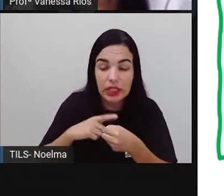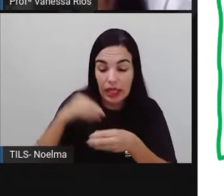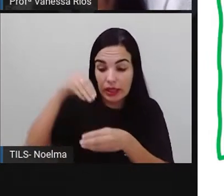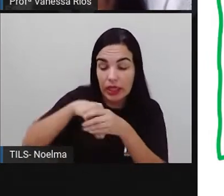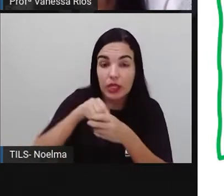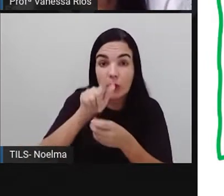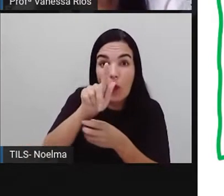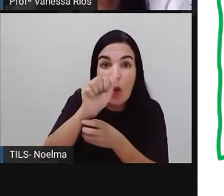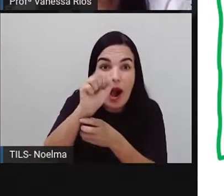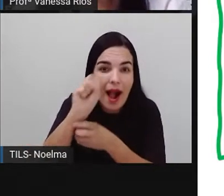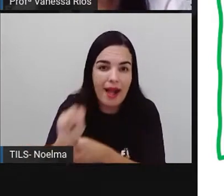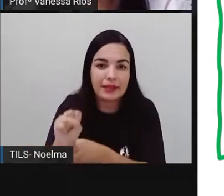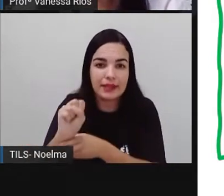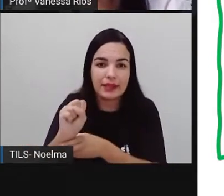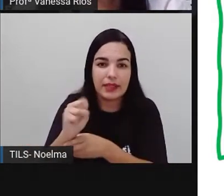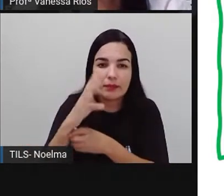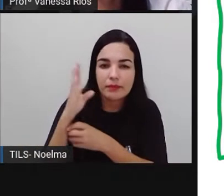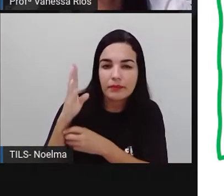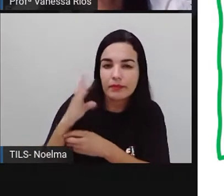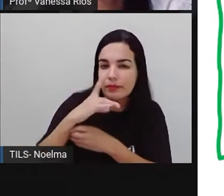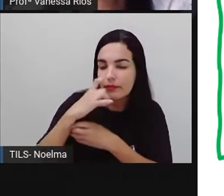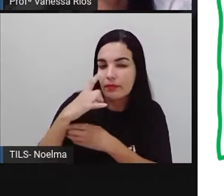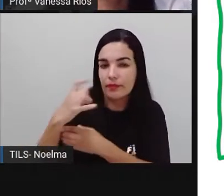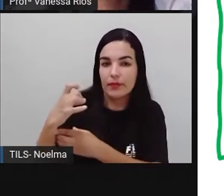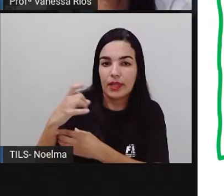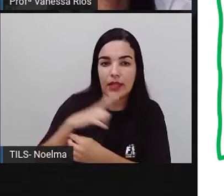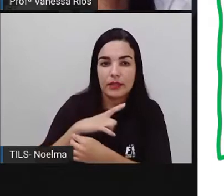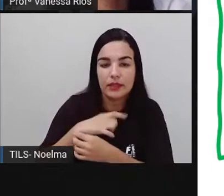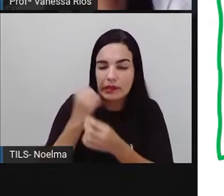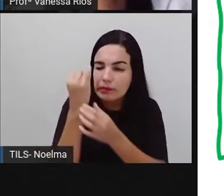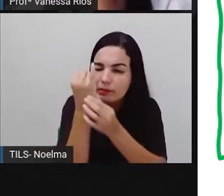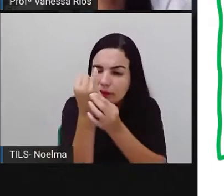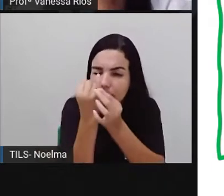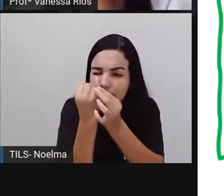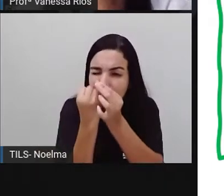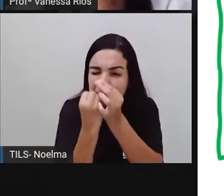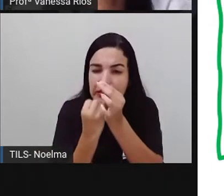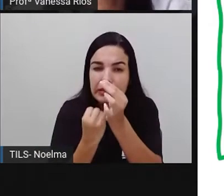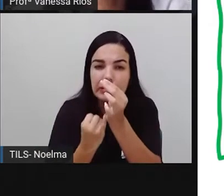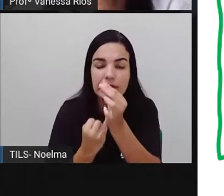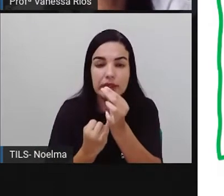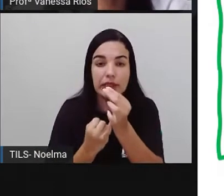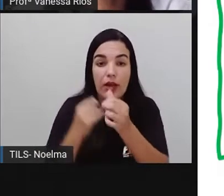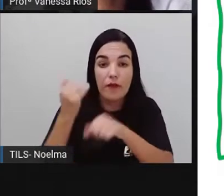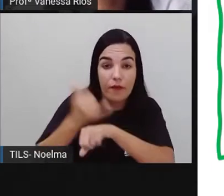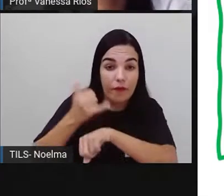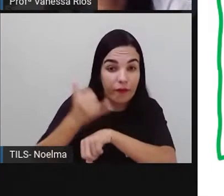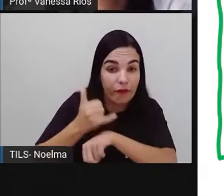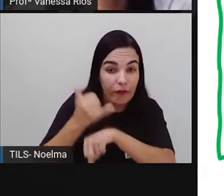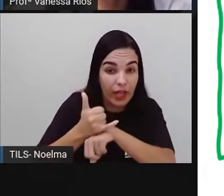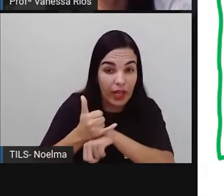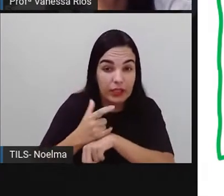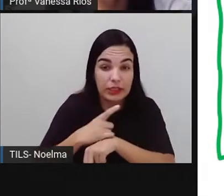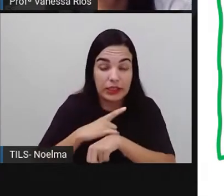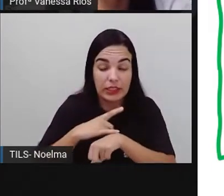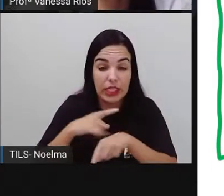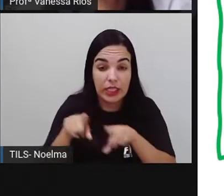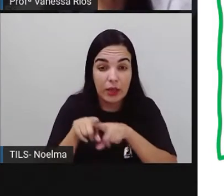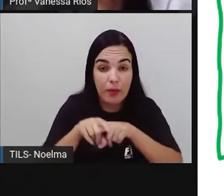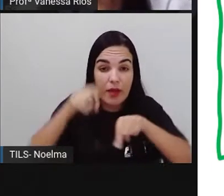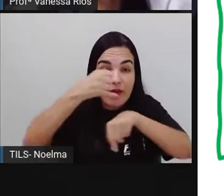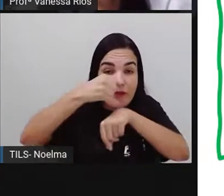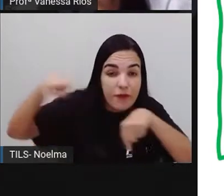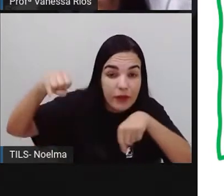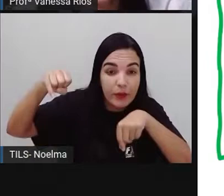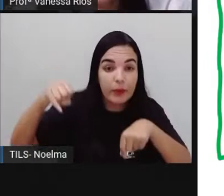do bulbo, há um fino filamento metálico conectado nas extremidades por fios.